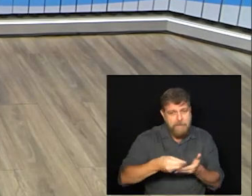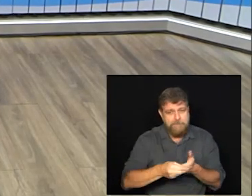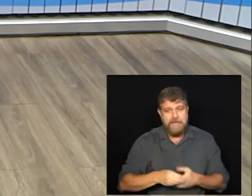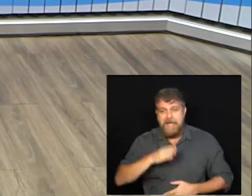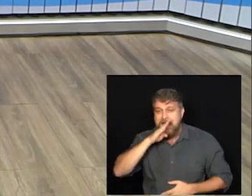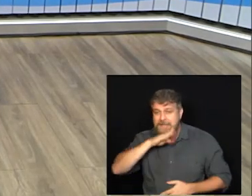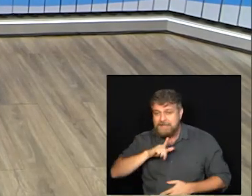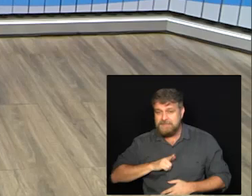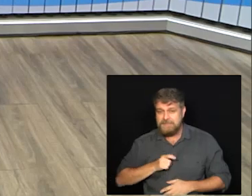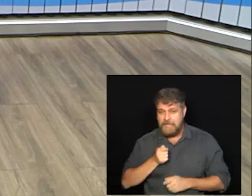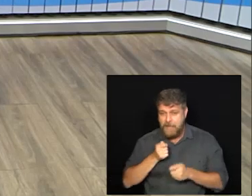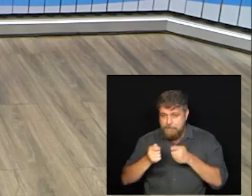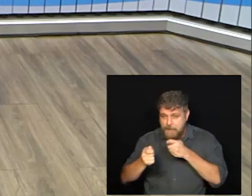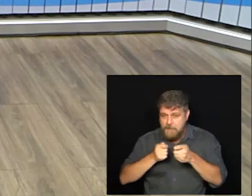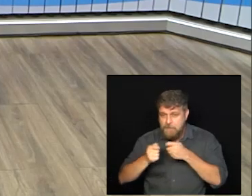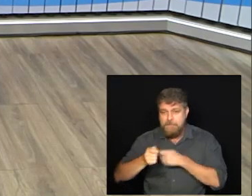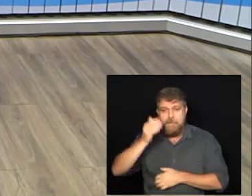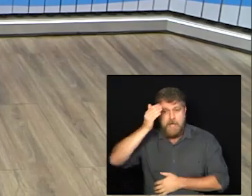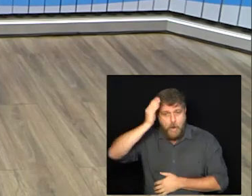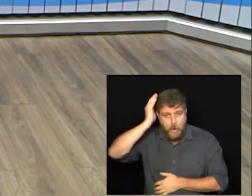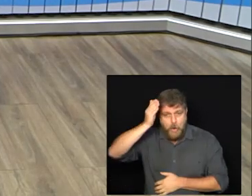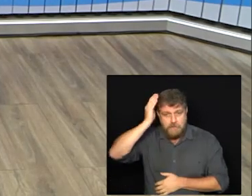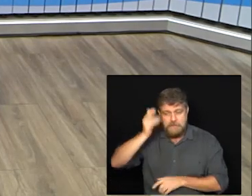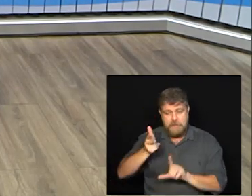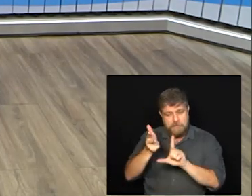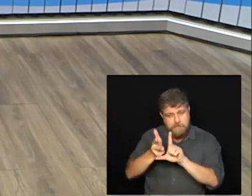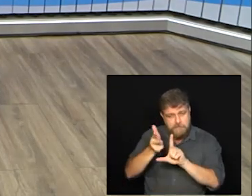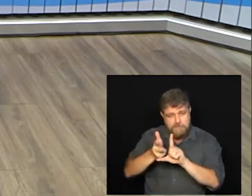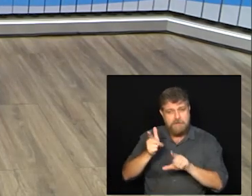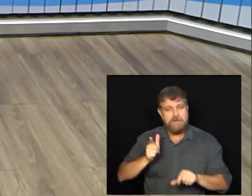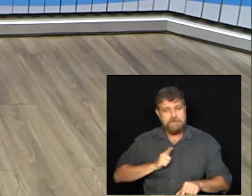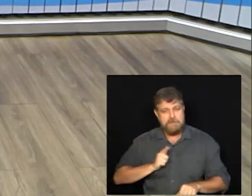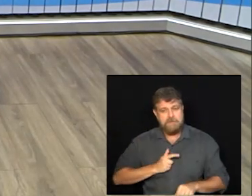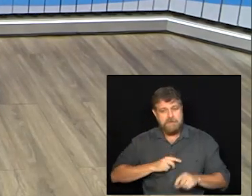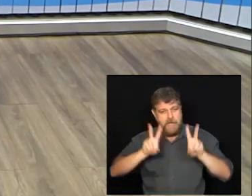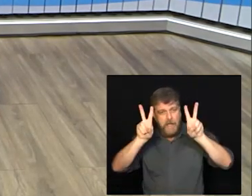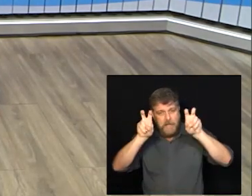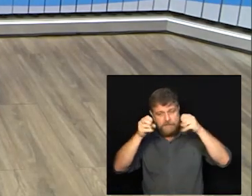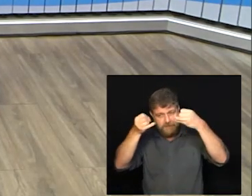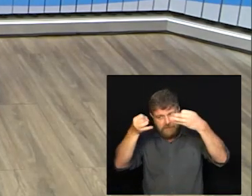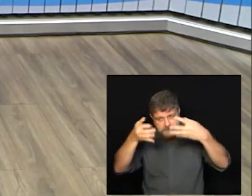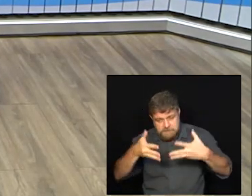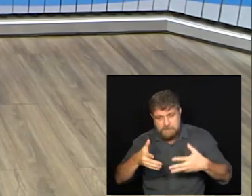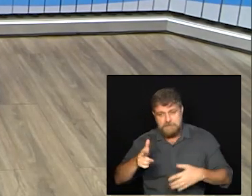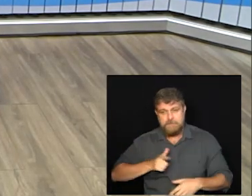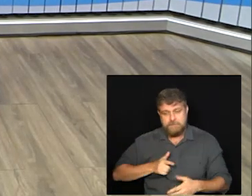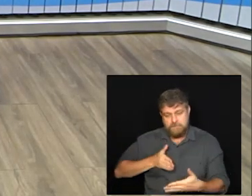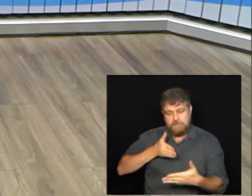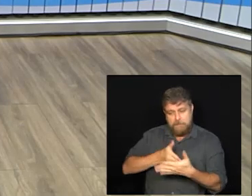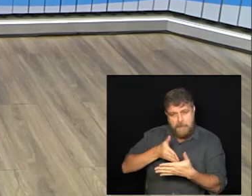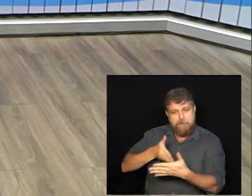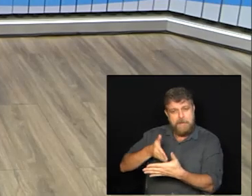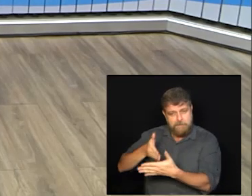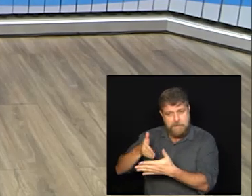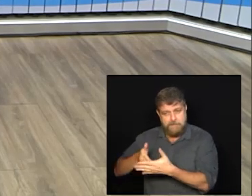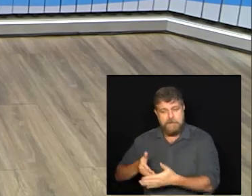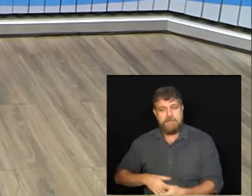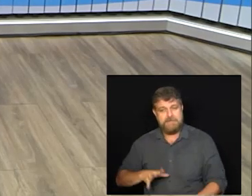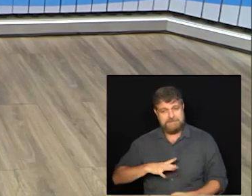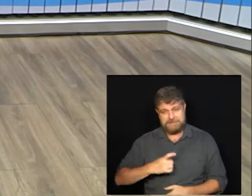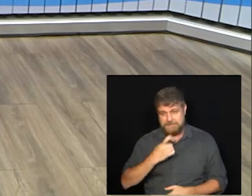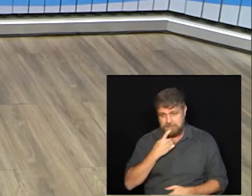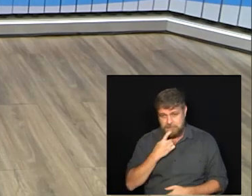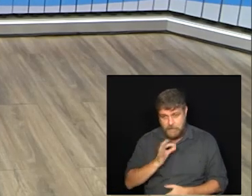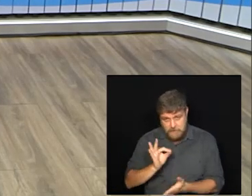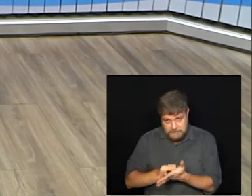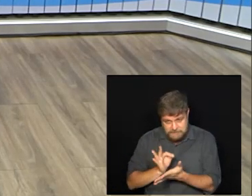entrevista coletiva aqui do prefeito de Campinas, que também vai abordar estas restrições no nosso município, tá